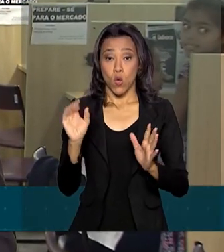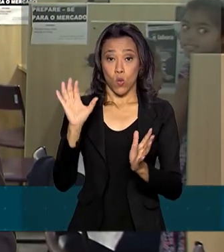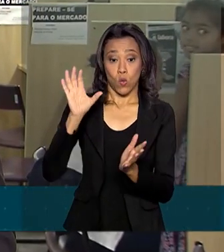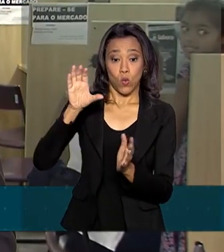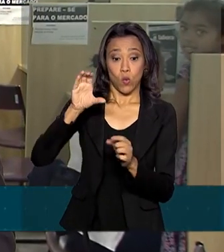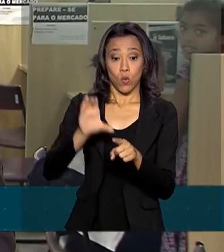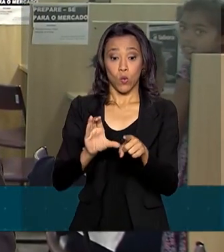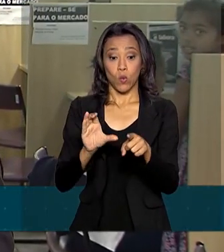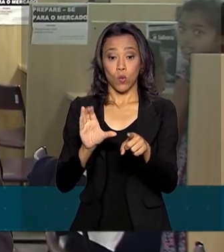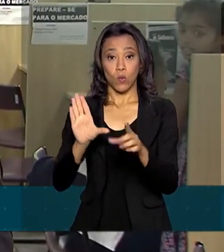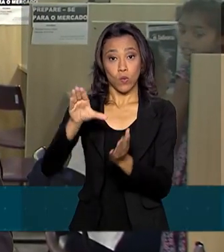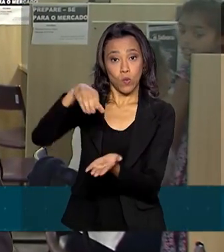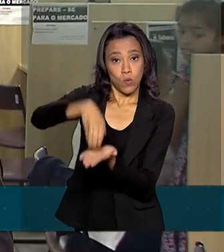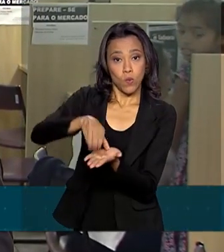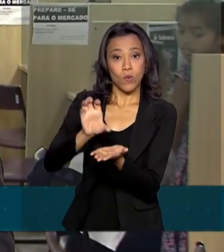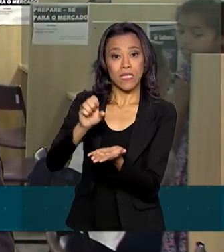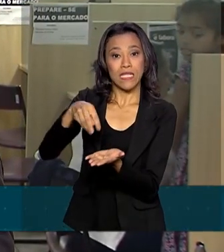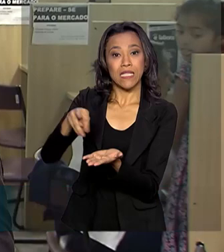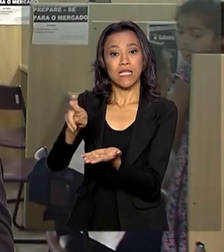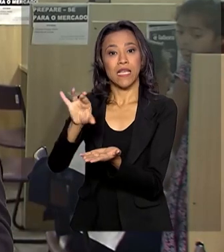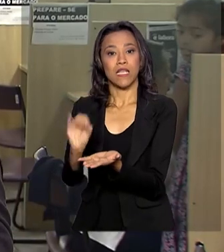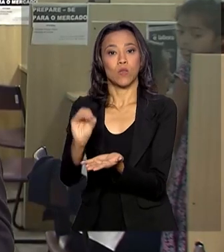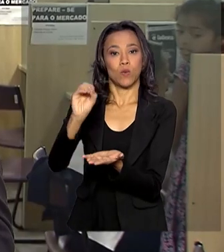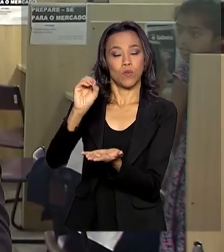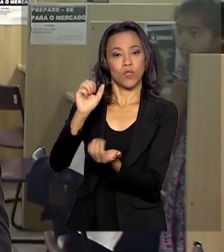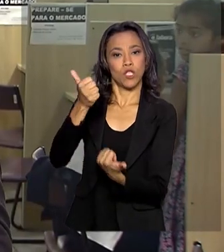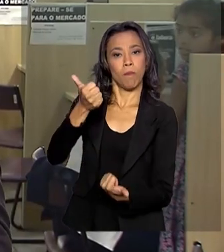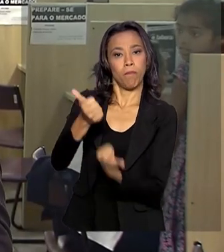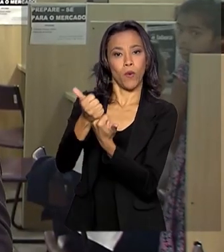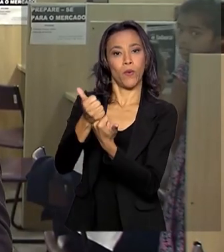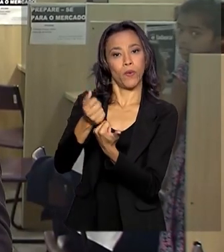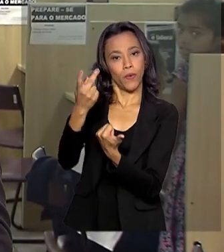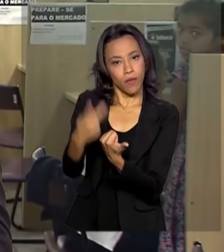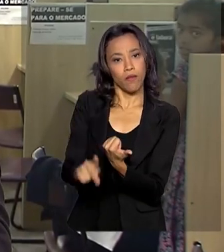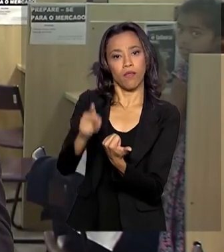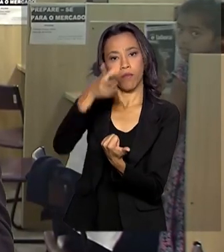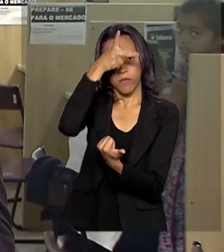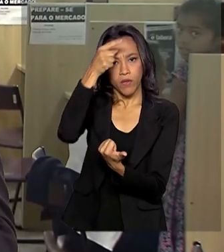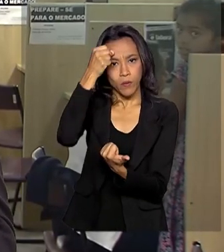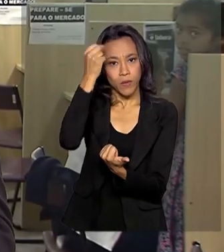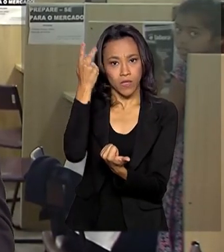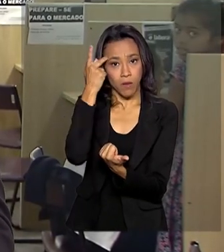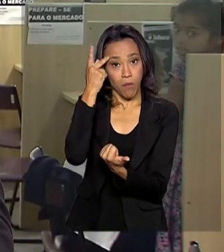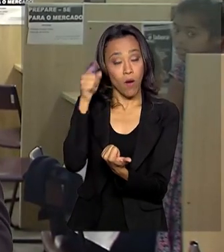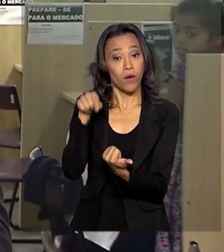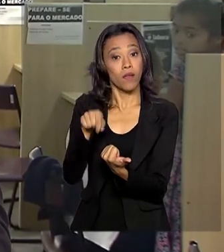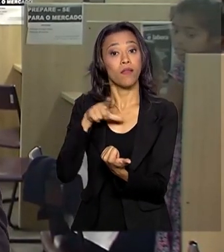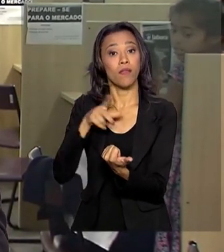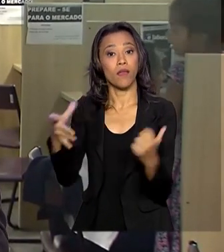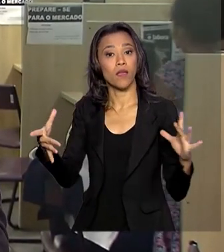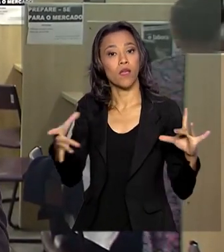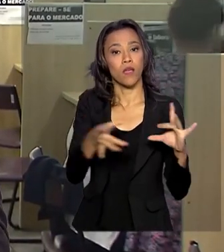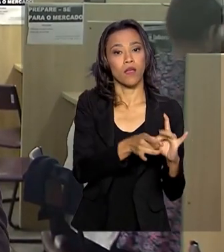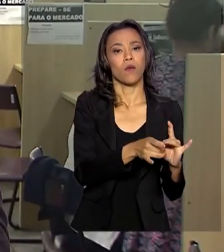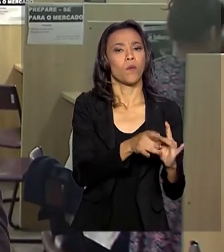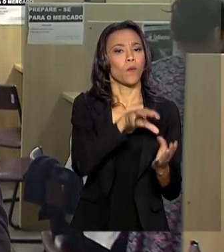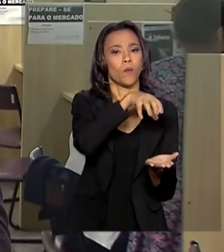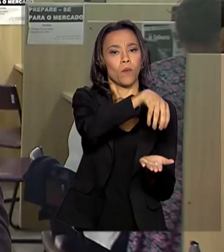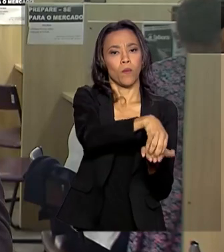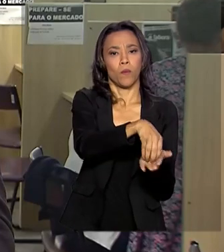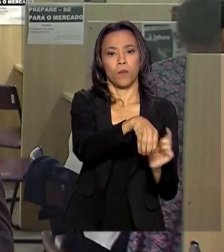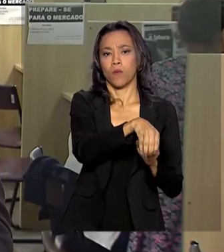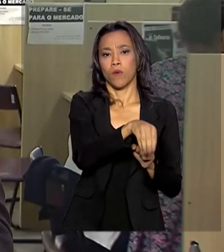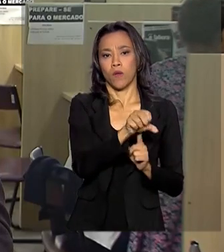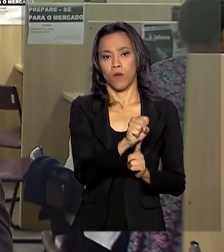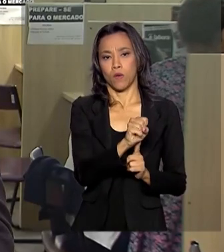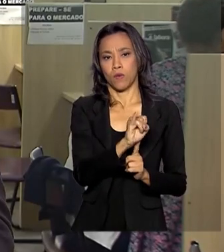ao Trabalho e Empreendedorismo mantido pela Prefeitura de São Paulo, mas que opera com o Sistema Nacional de